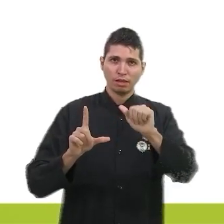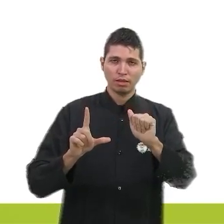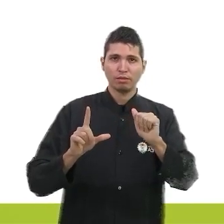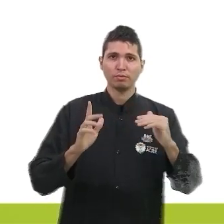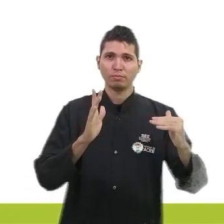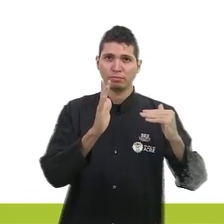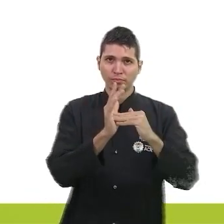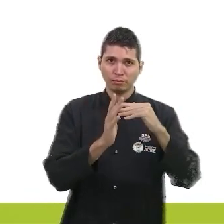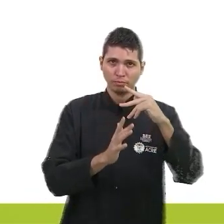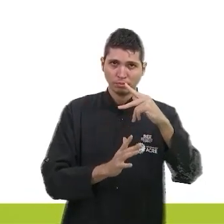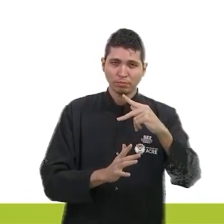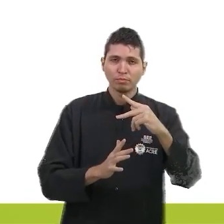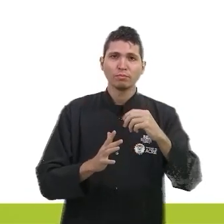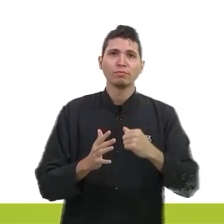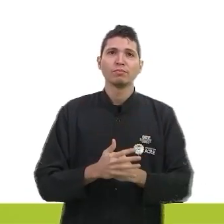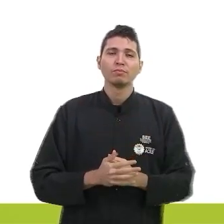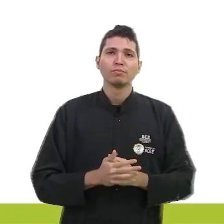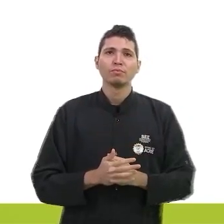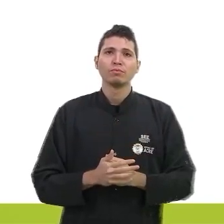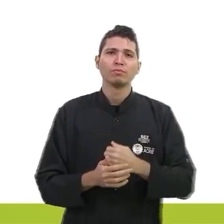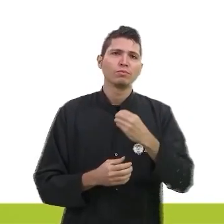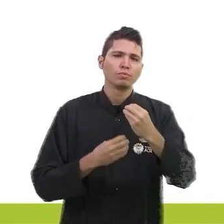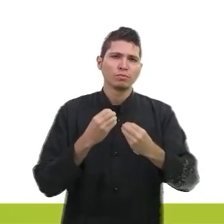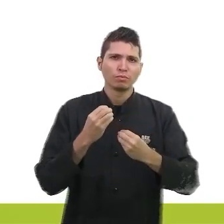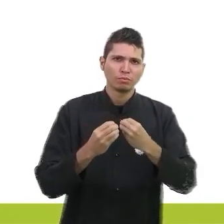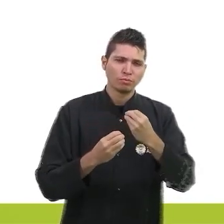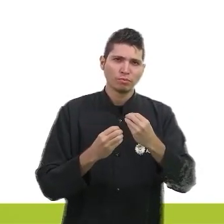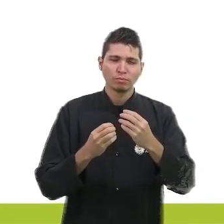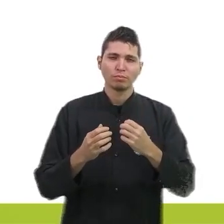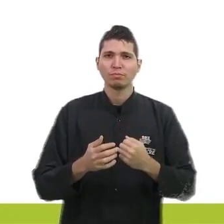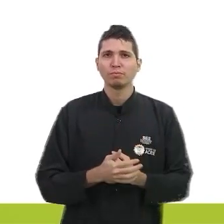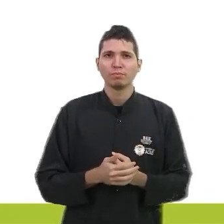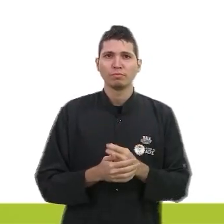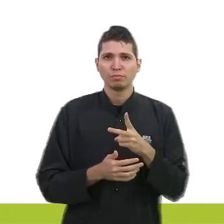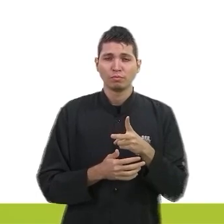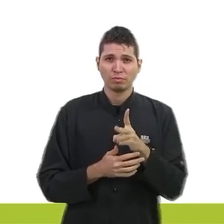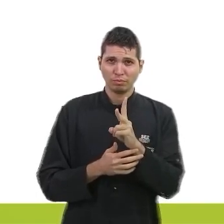isso? Considere o seguinte.